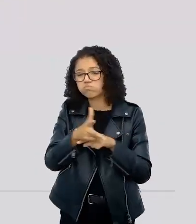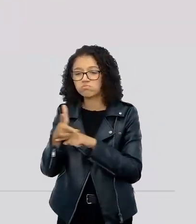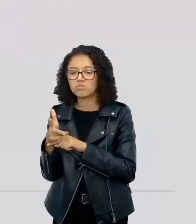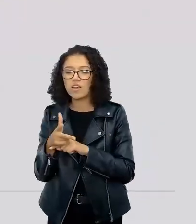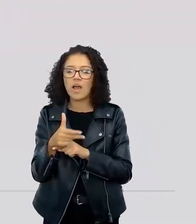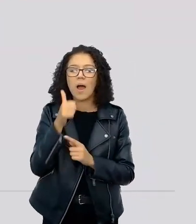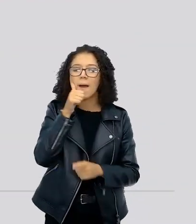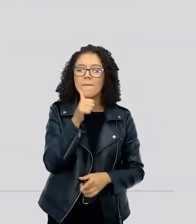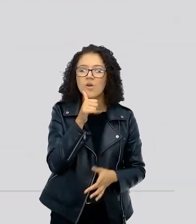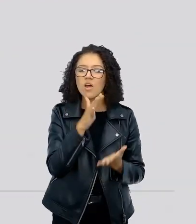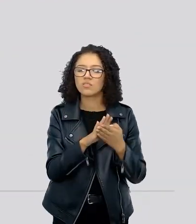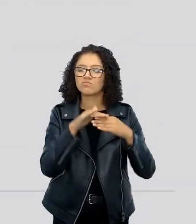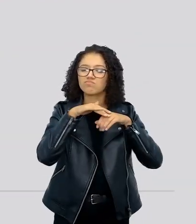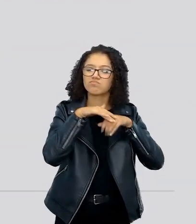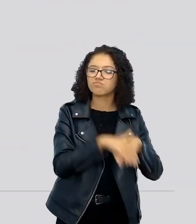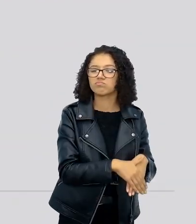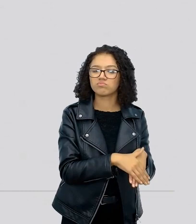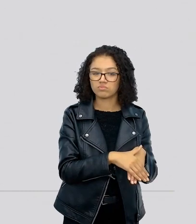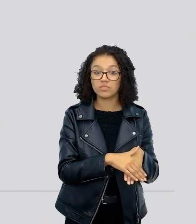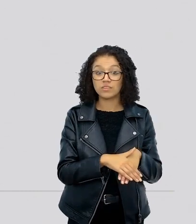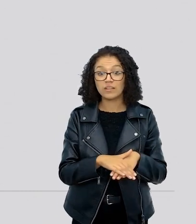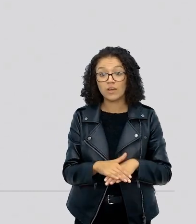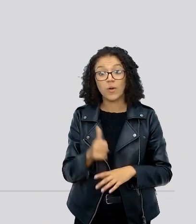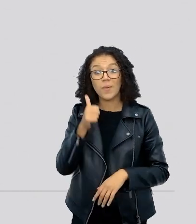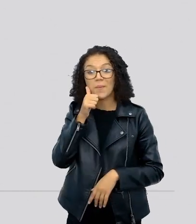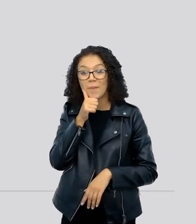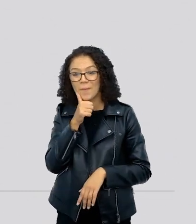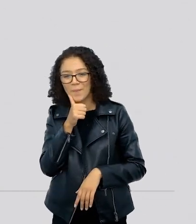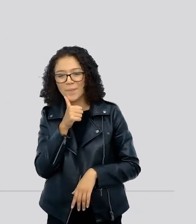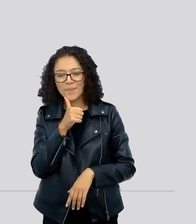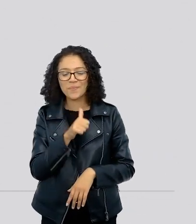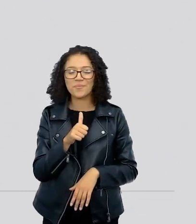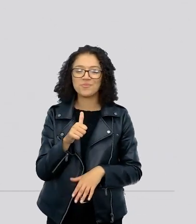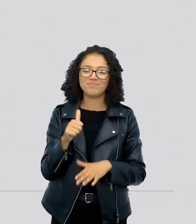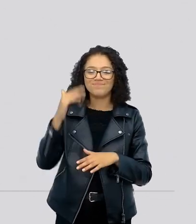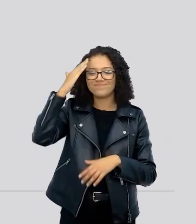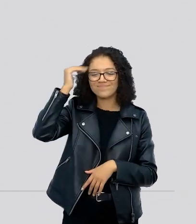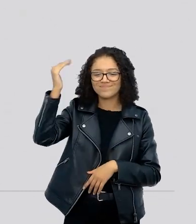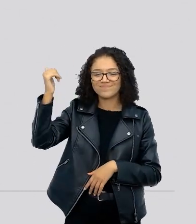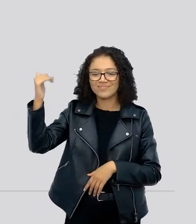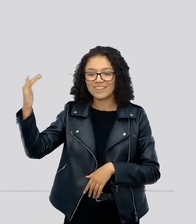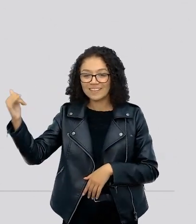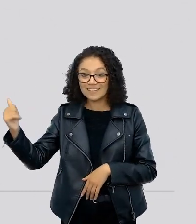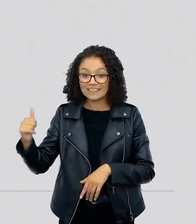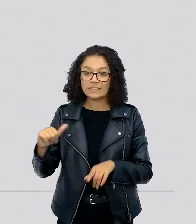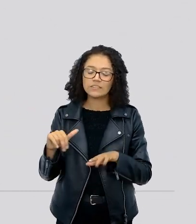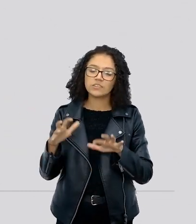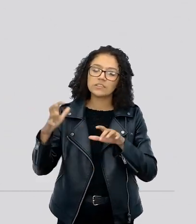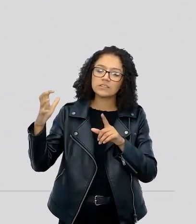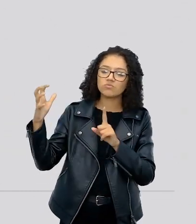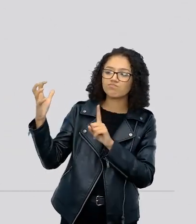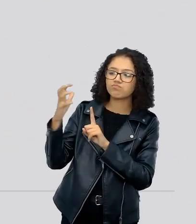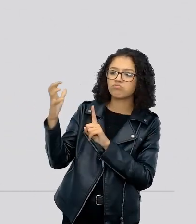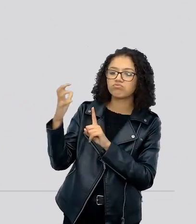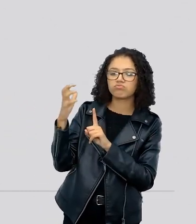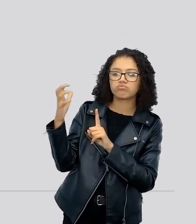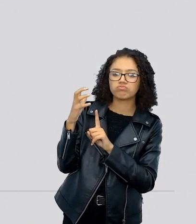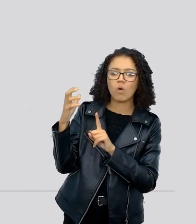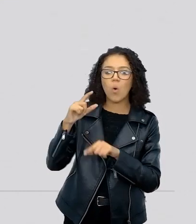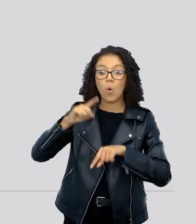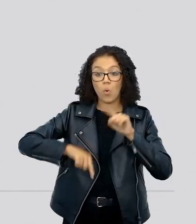Tem uma pesquisa da Gayle Dines, que é uma pesquisadora que trabalha justamente a influência da pornografia na violência